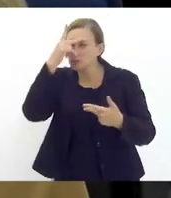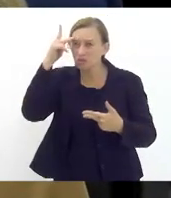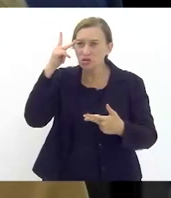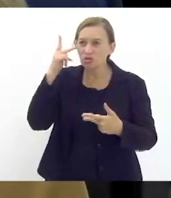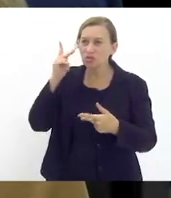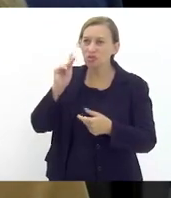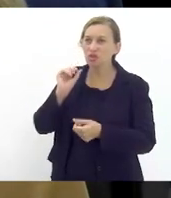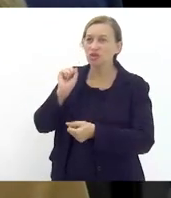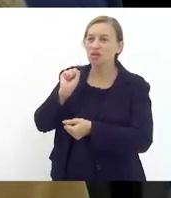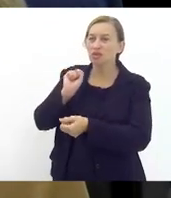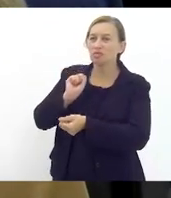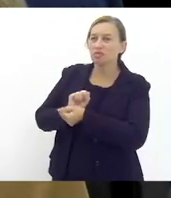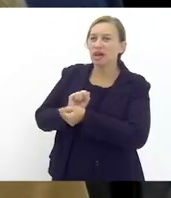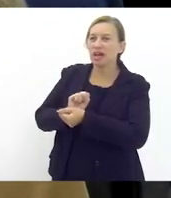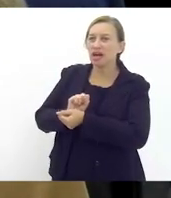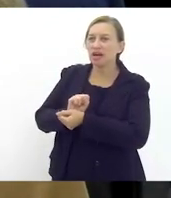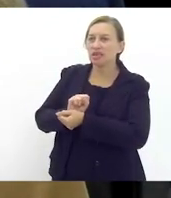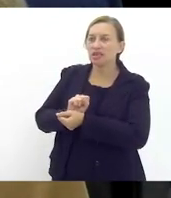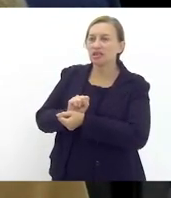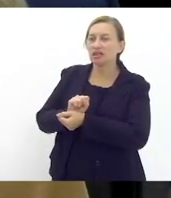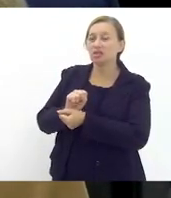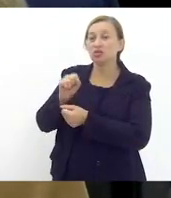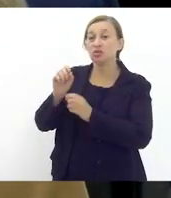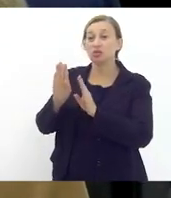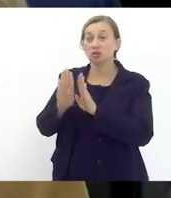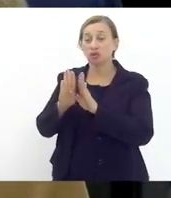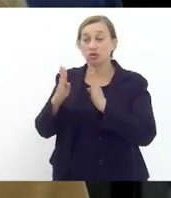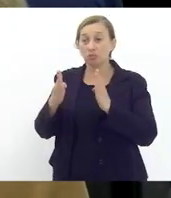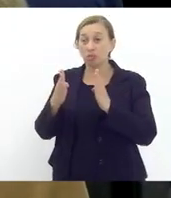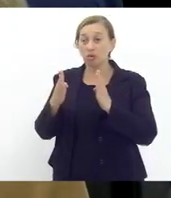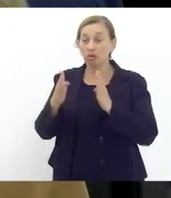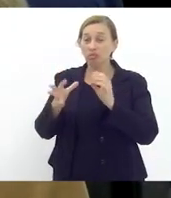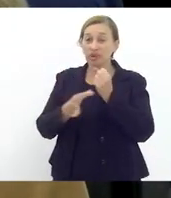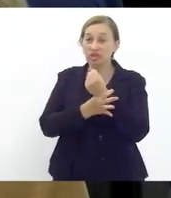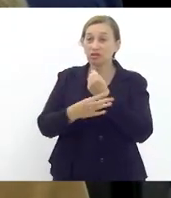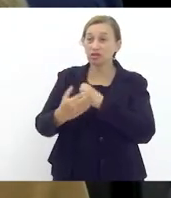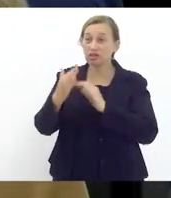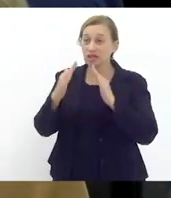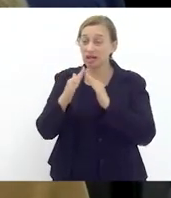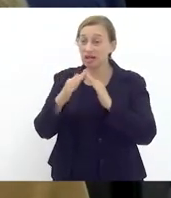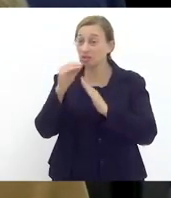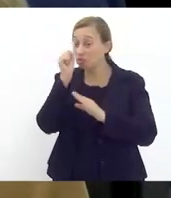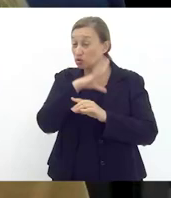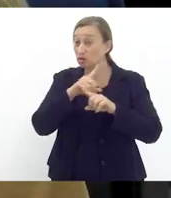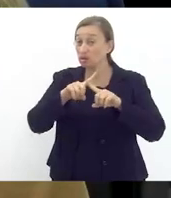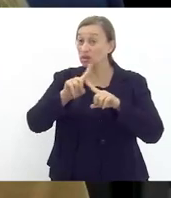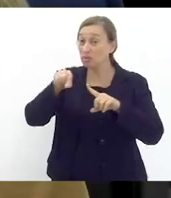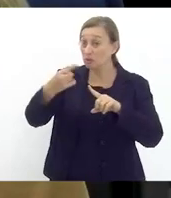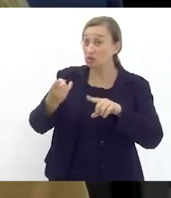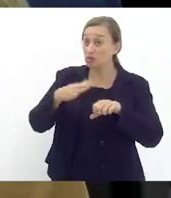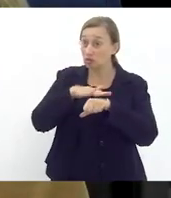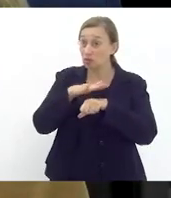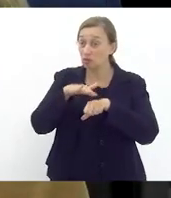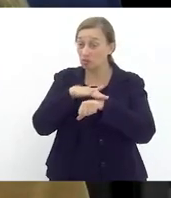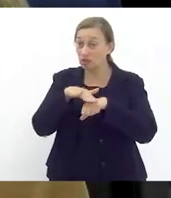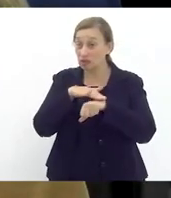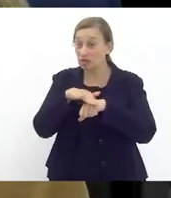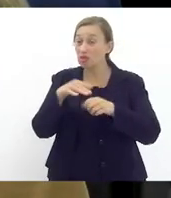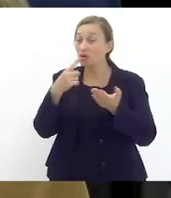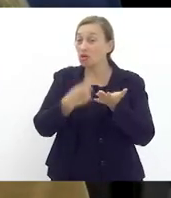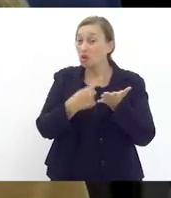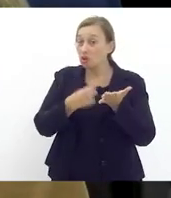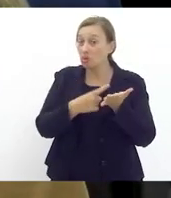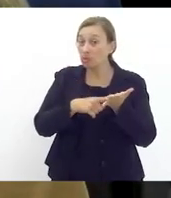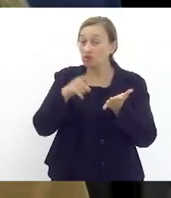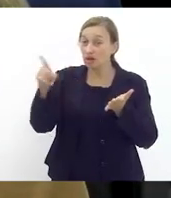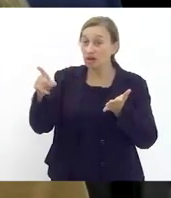lá embaixo pela segurança da Casa absurdo isso mas depois o seu trato e o acordo que a gente